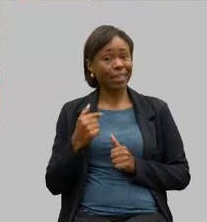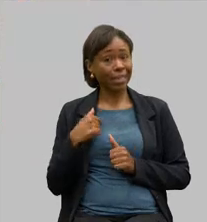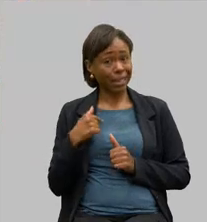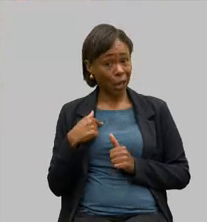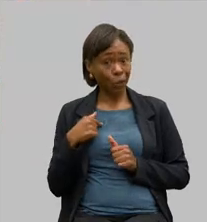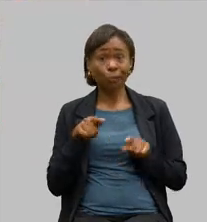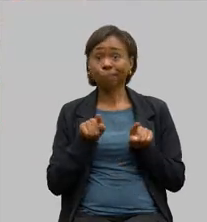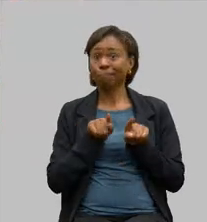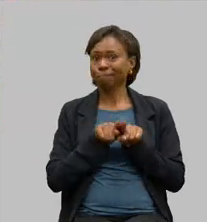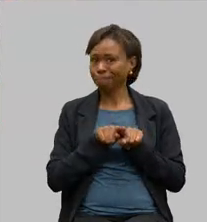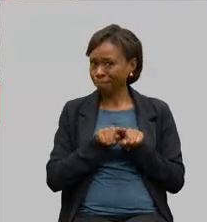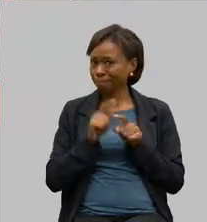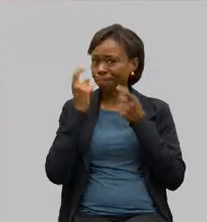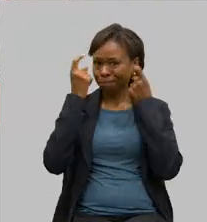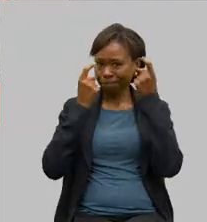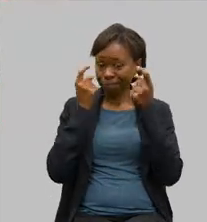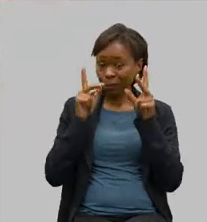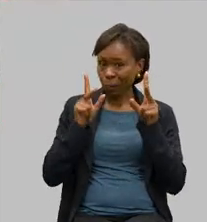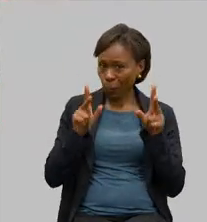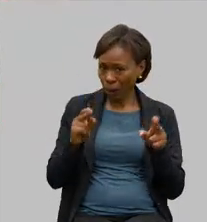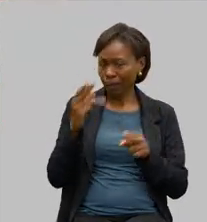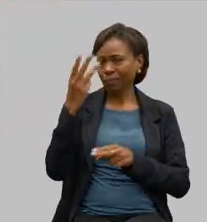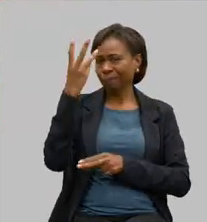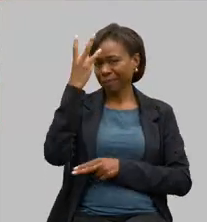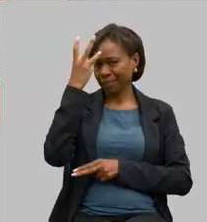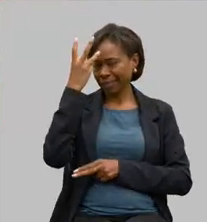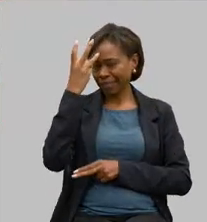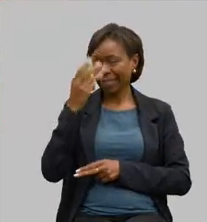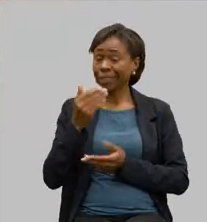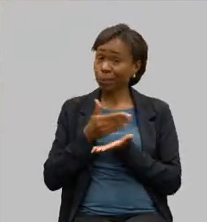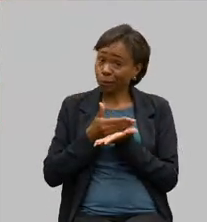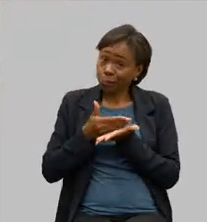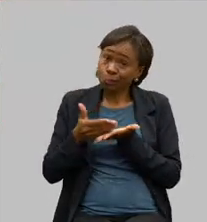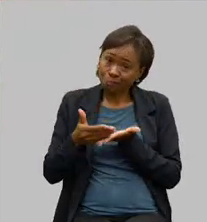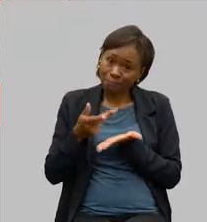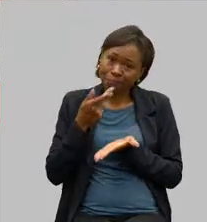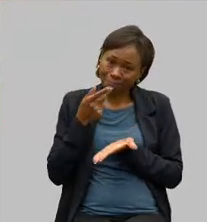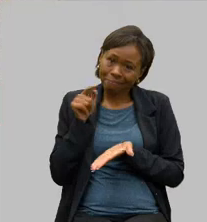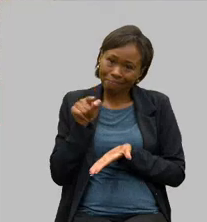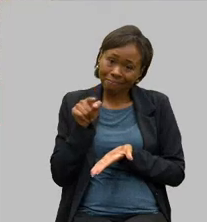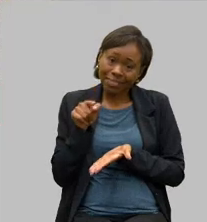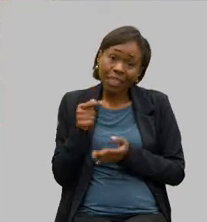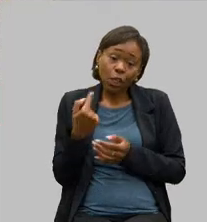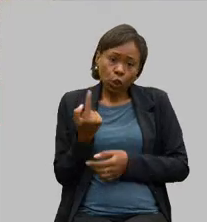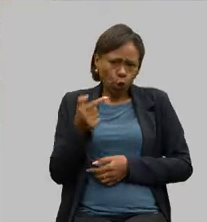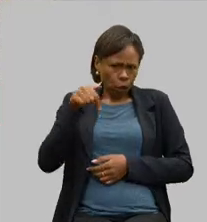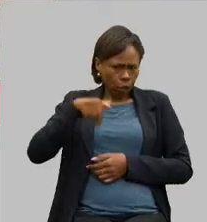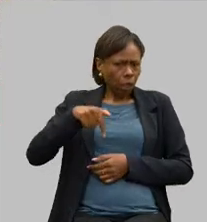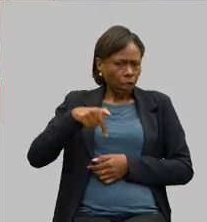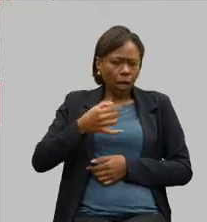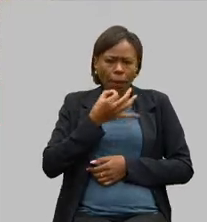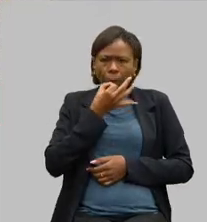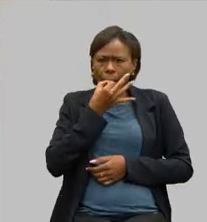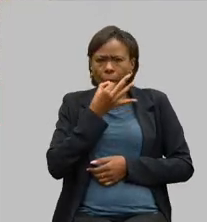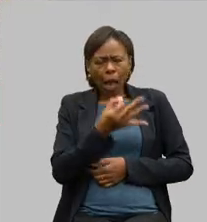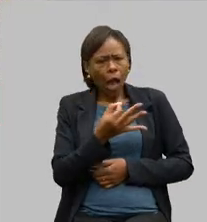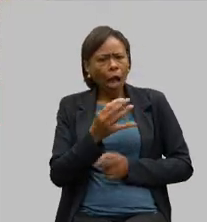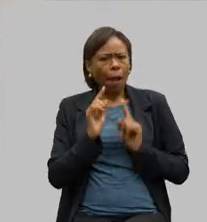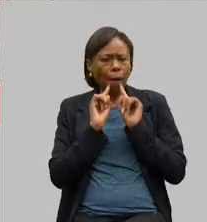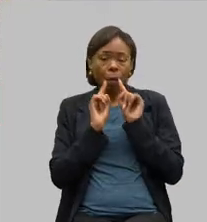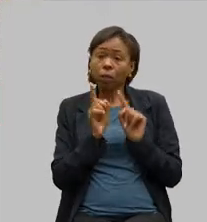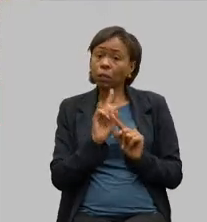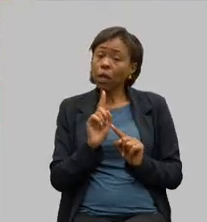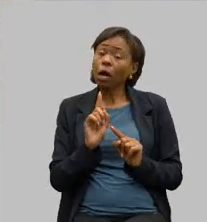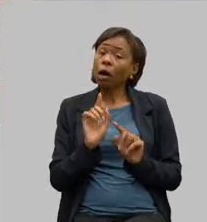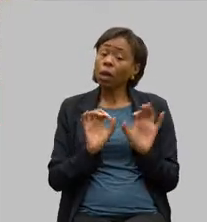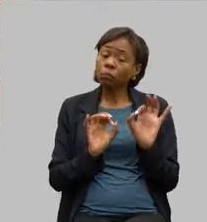que Macaé traz eu queria começar um pouco nisso né Nós estamos aqui porque não só aqui para fazer críticas nós estamos num processo de construção porque a cultura pra